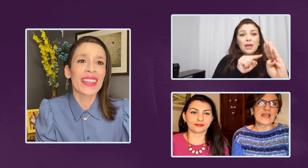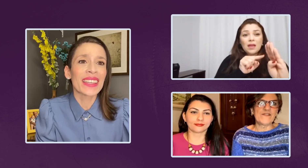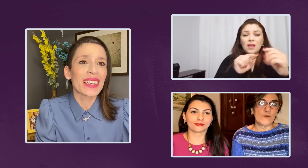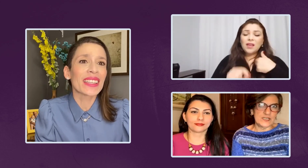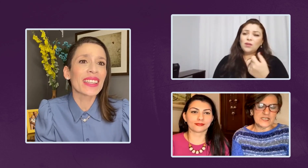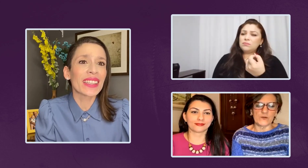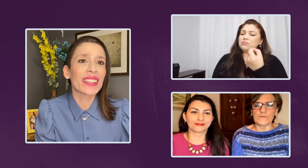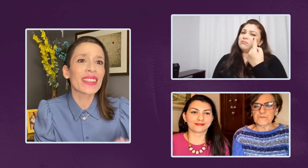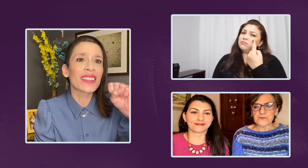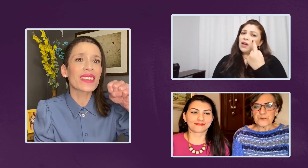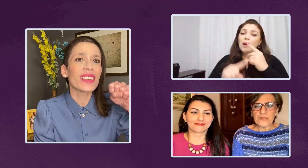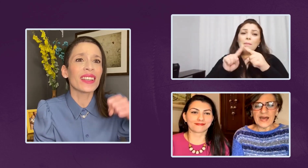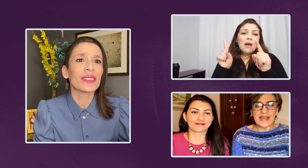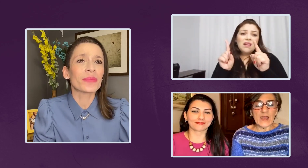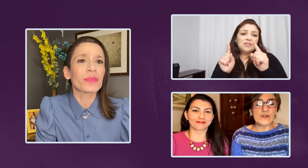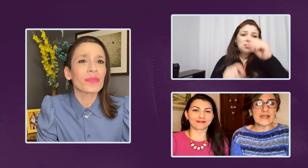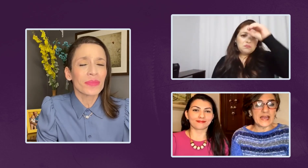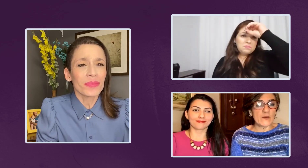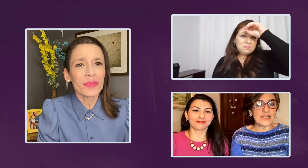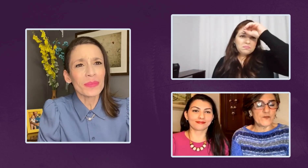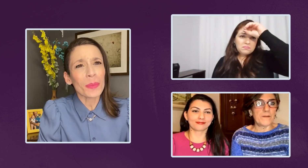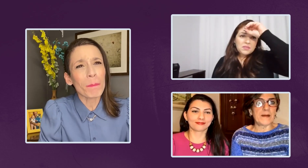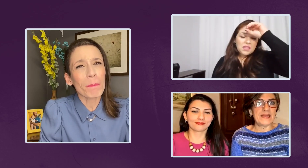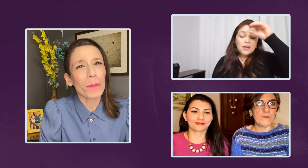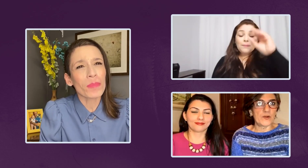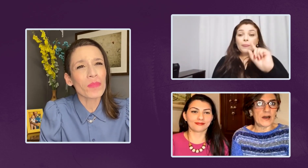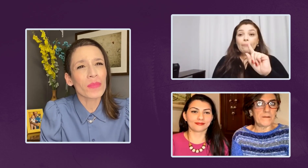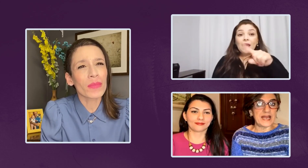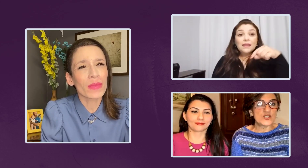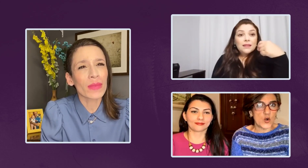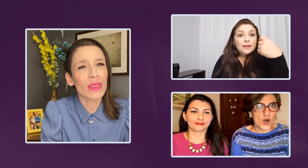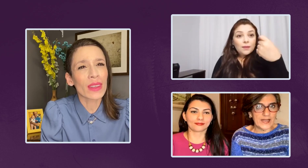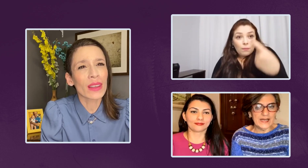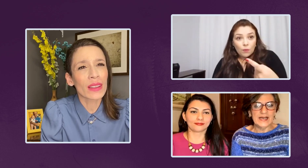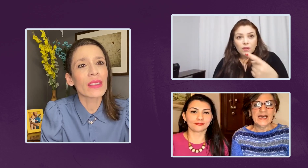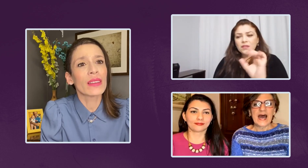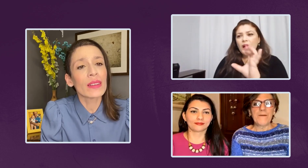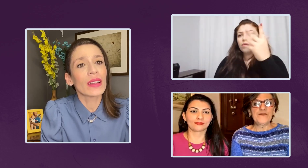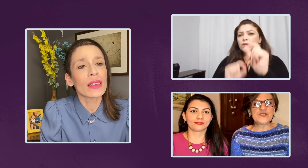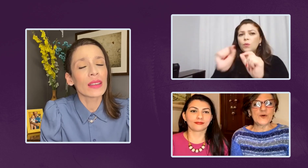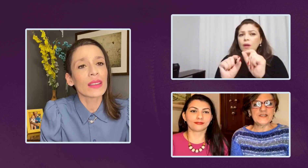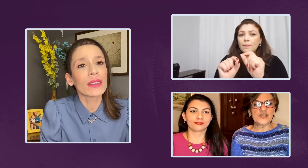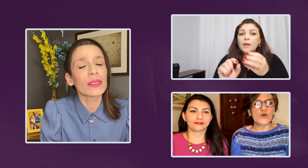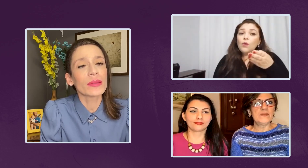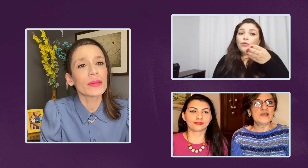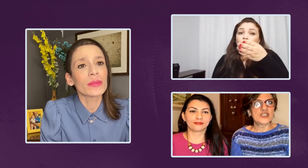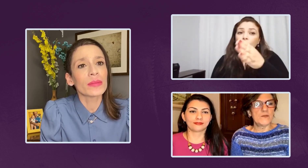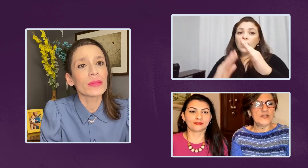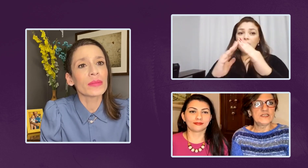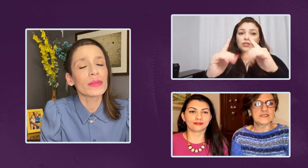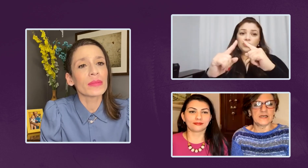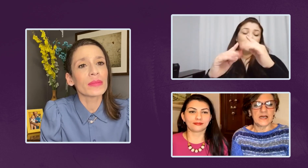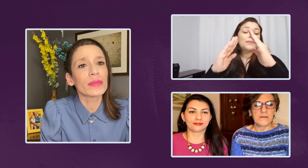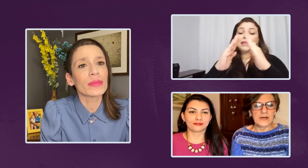né, o que estava acontecendo. Sim. Até que quando ela foi para a pré-escola, a professora me